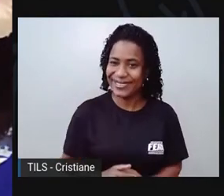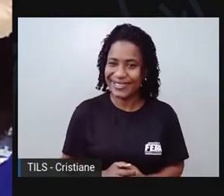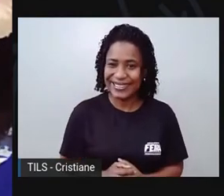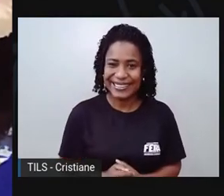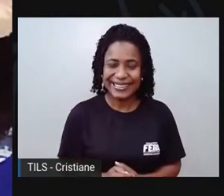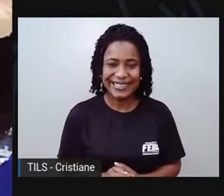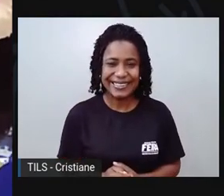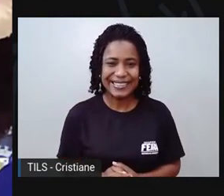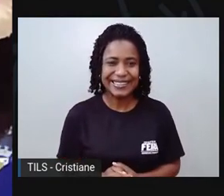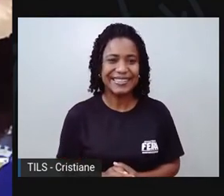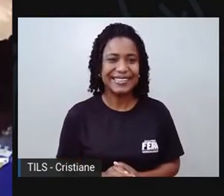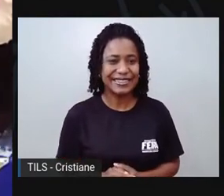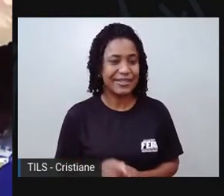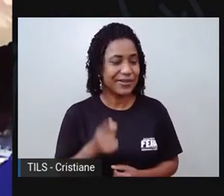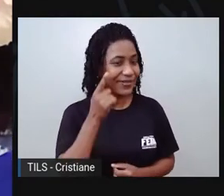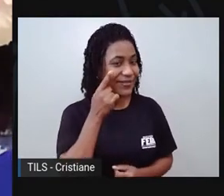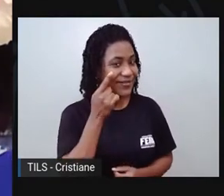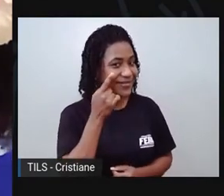na nossa música.